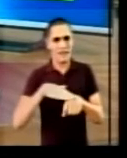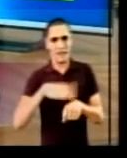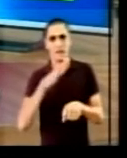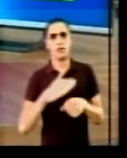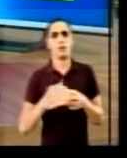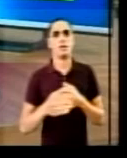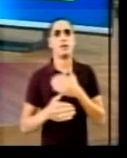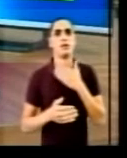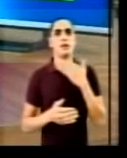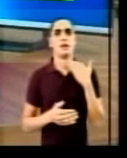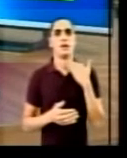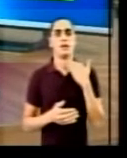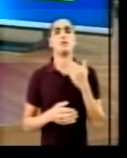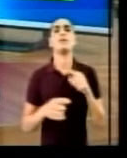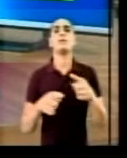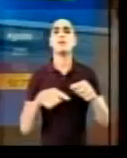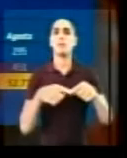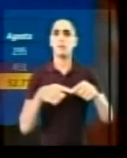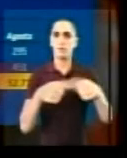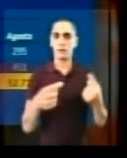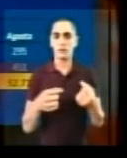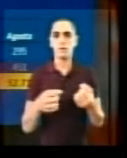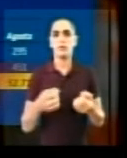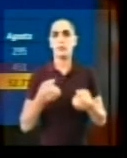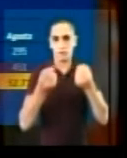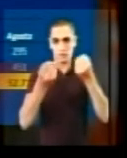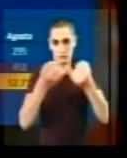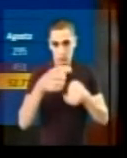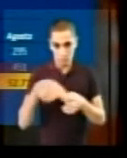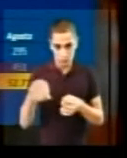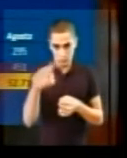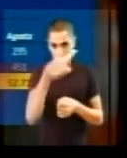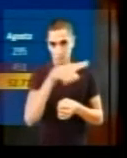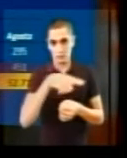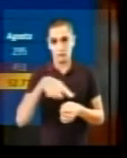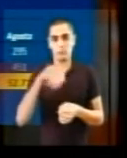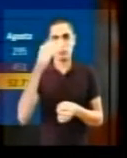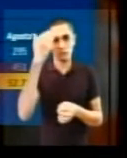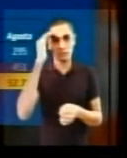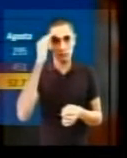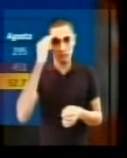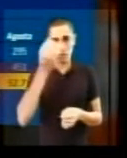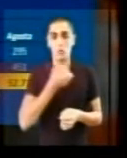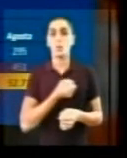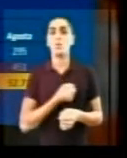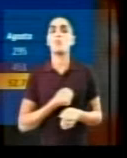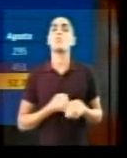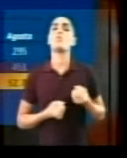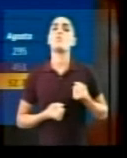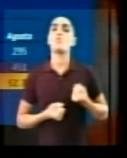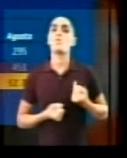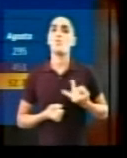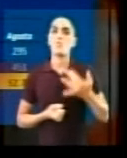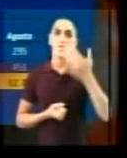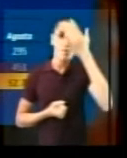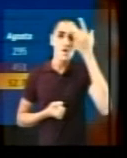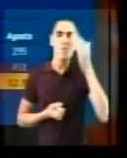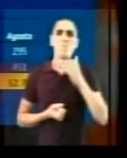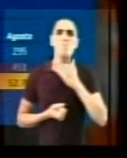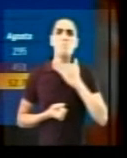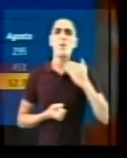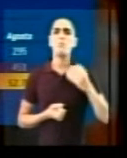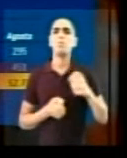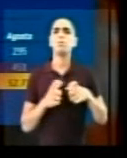Então, quero dizer para vocês que a mortalidade está maior, sim. Está maior. E a